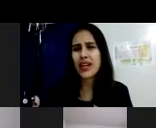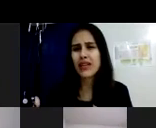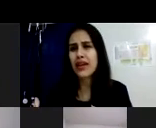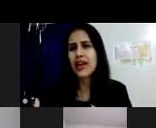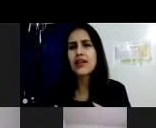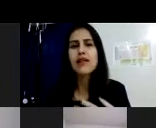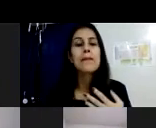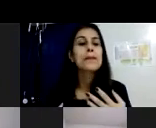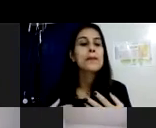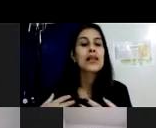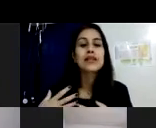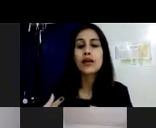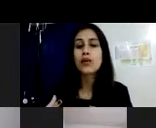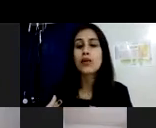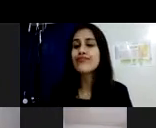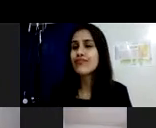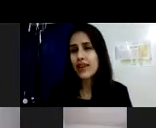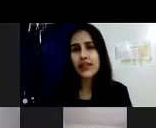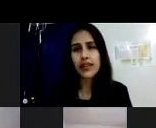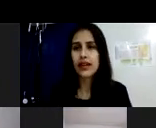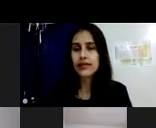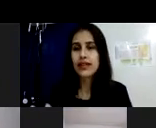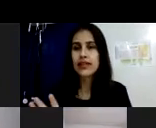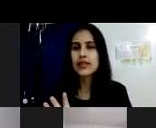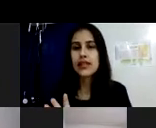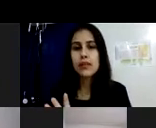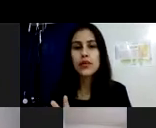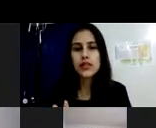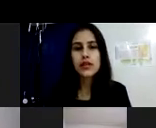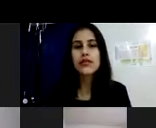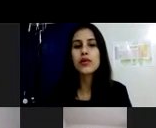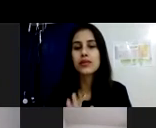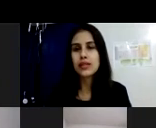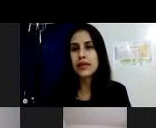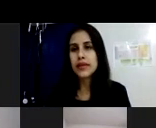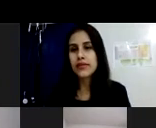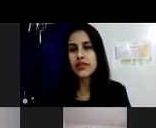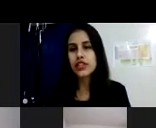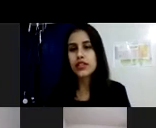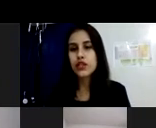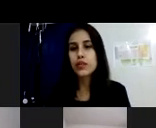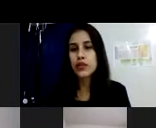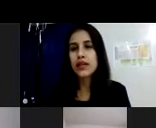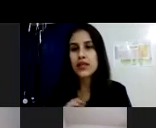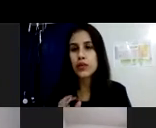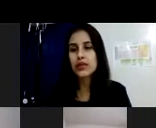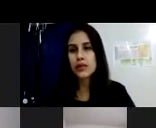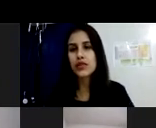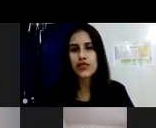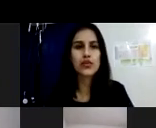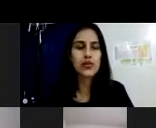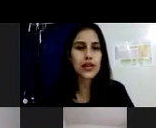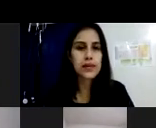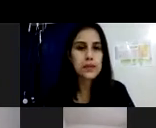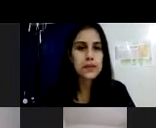pode pegar veia. Então, evite, tá? Se possível, sempre evite esse tipo de mesa com tampa